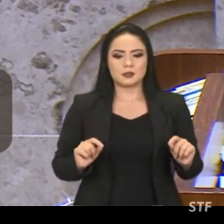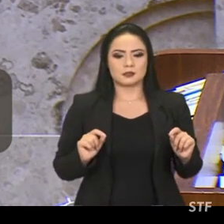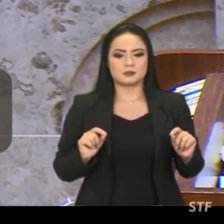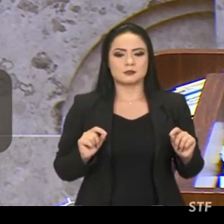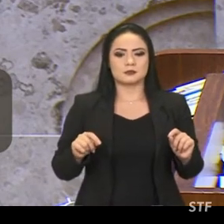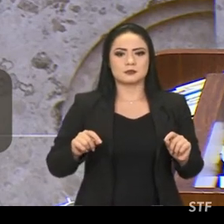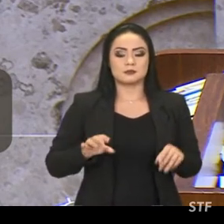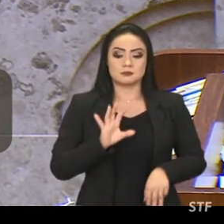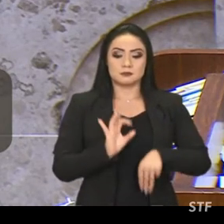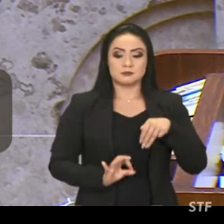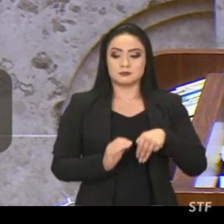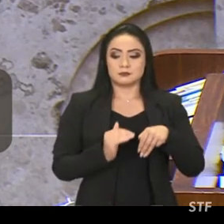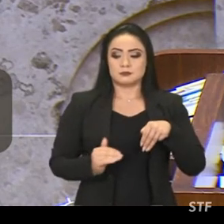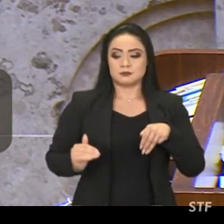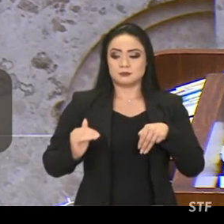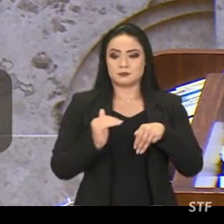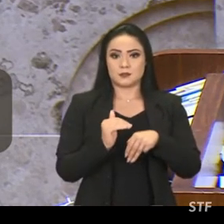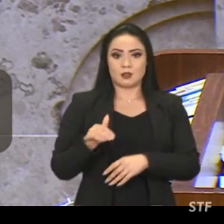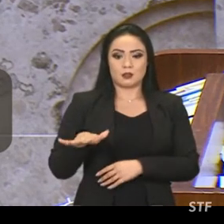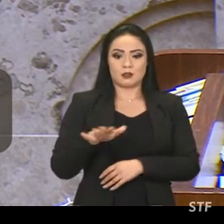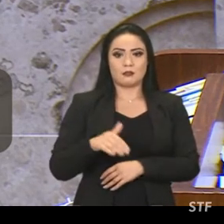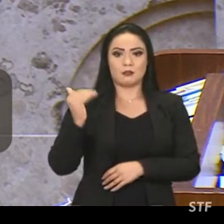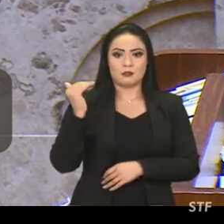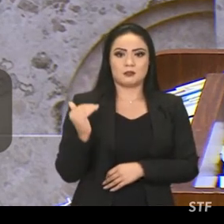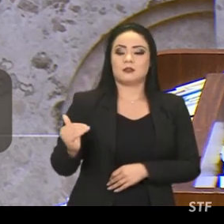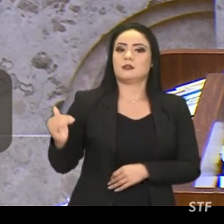ministro daquela corte.